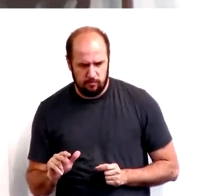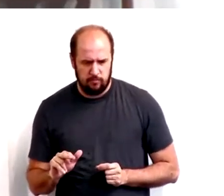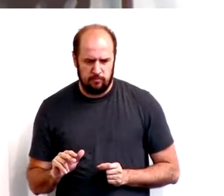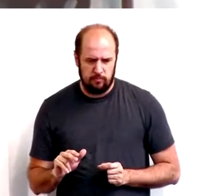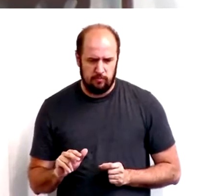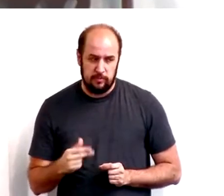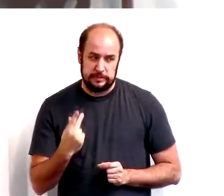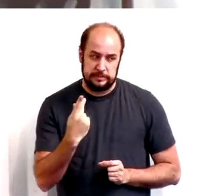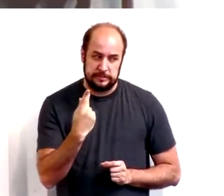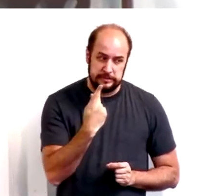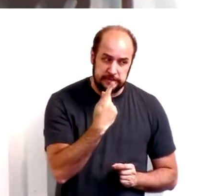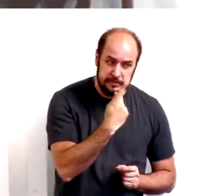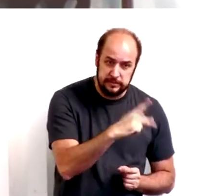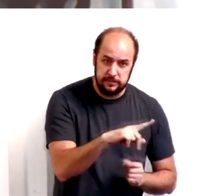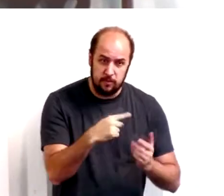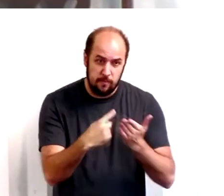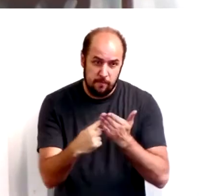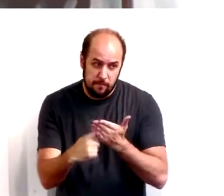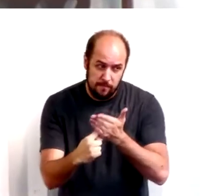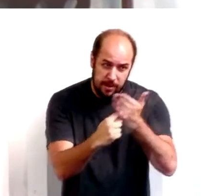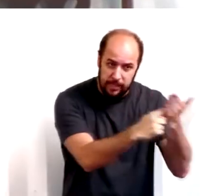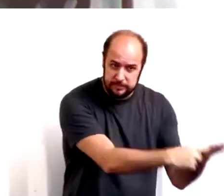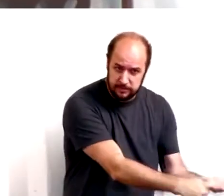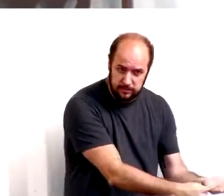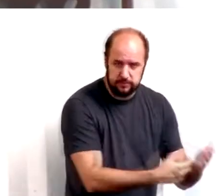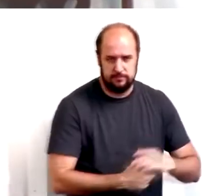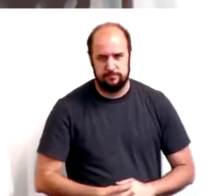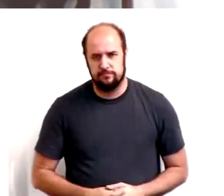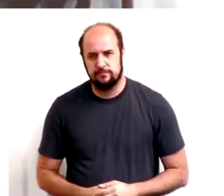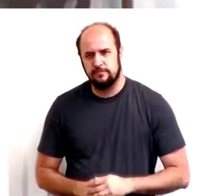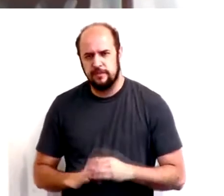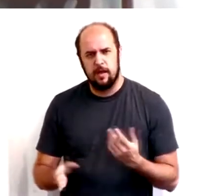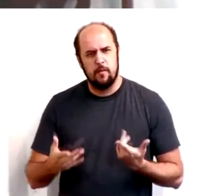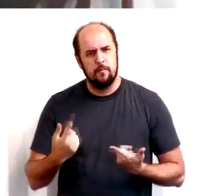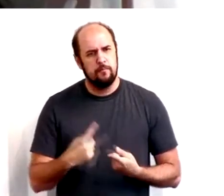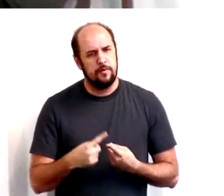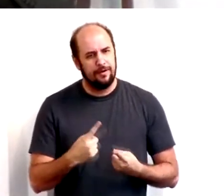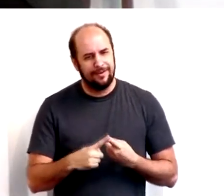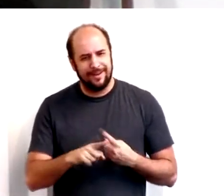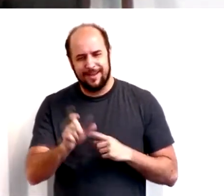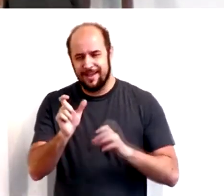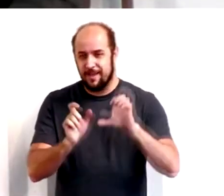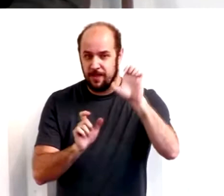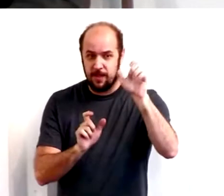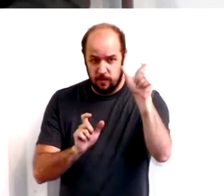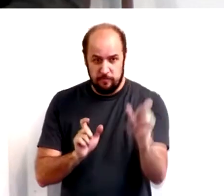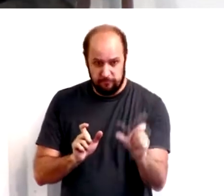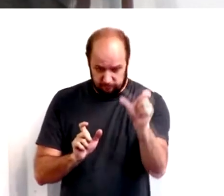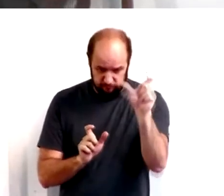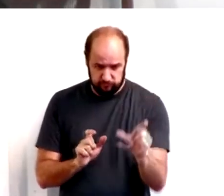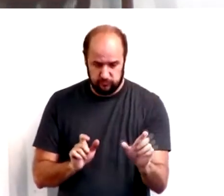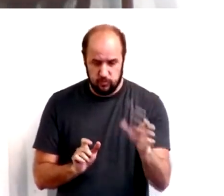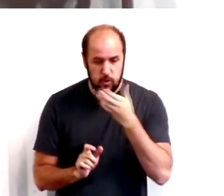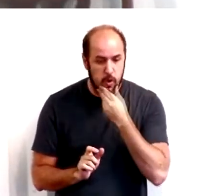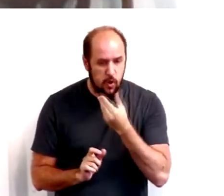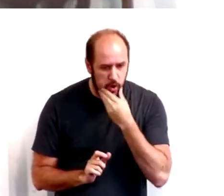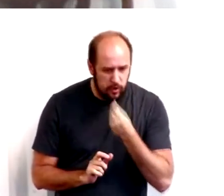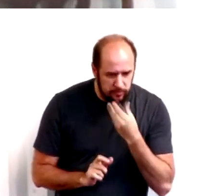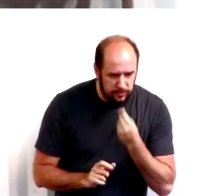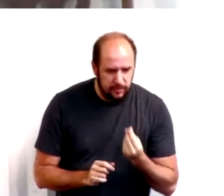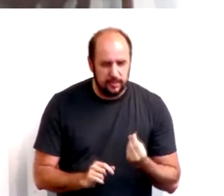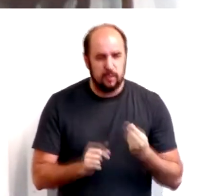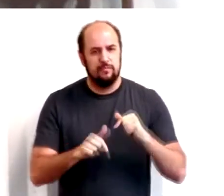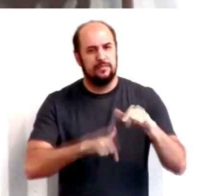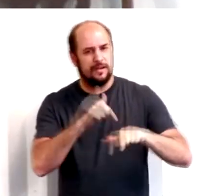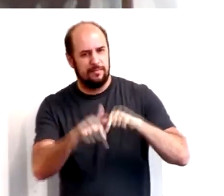vosso mensageiro, dividindo aqui o que Epafrodito era para Paulo e o que ele era